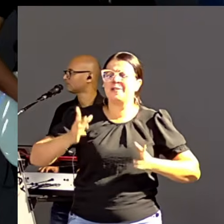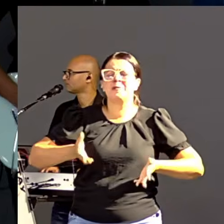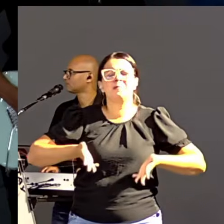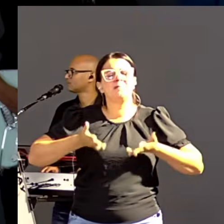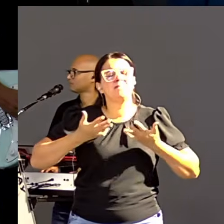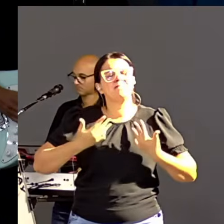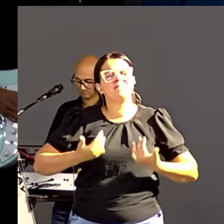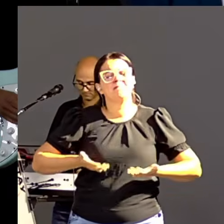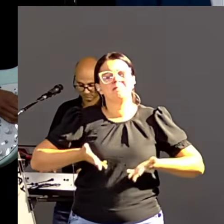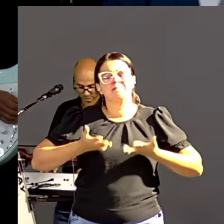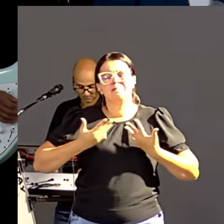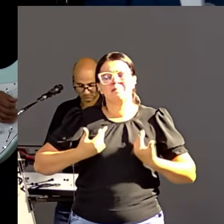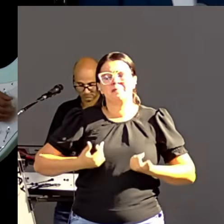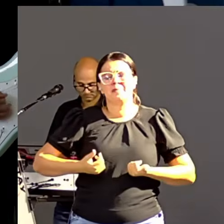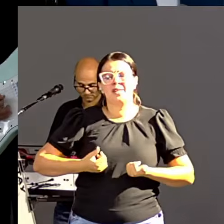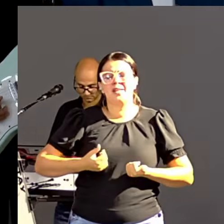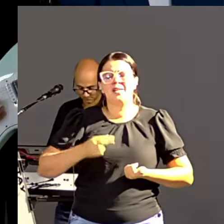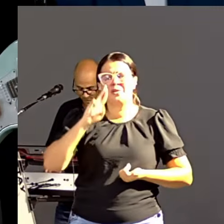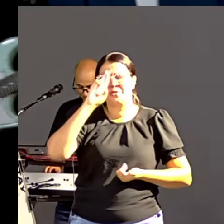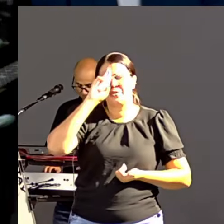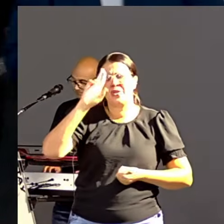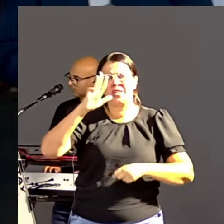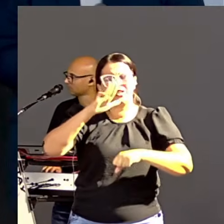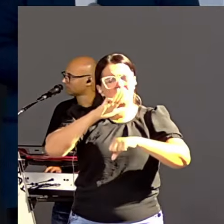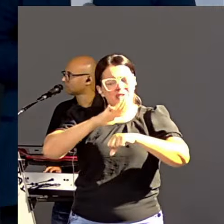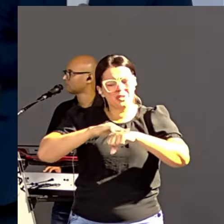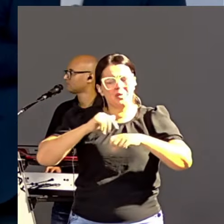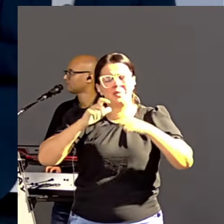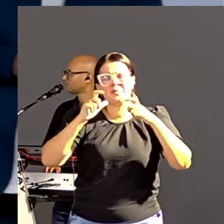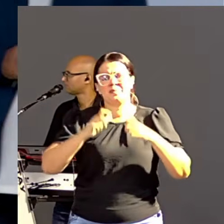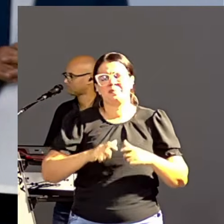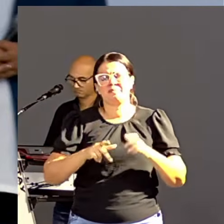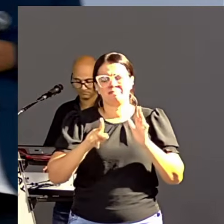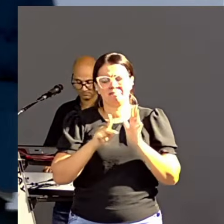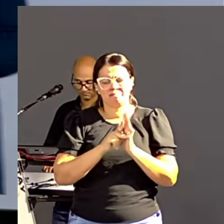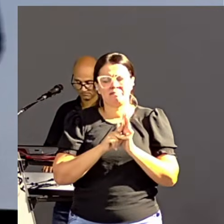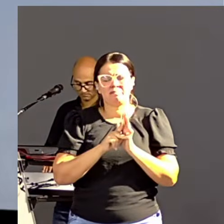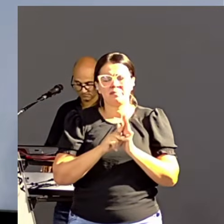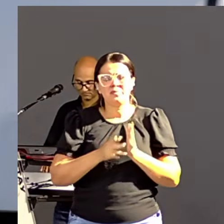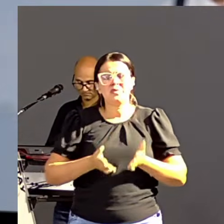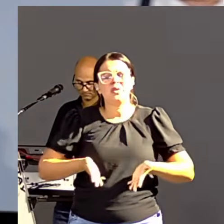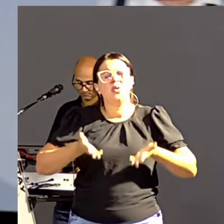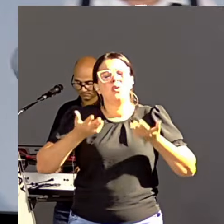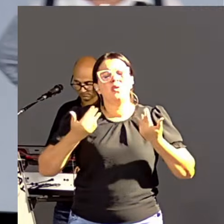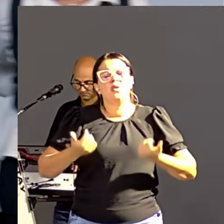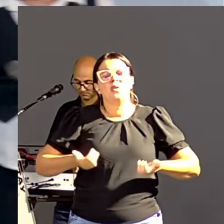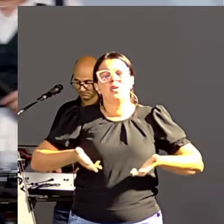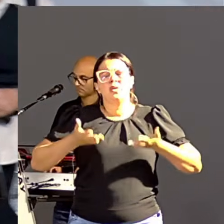leve. O Senhor está te chamando a esse lugar de leveza,